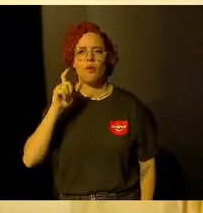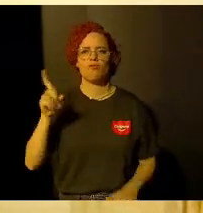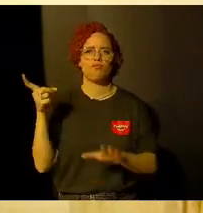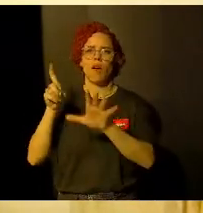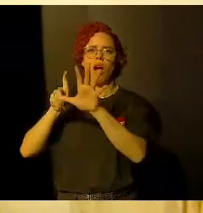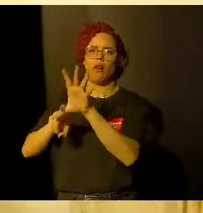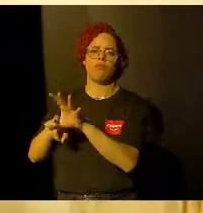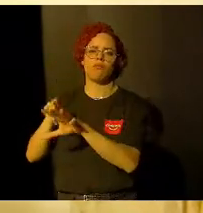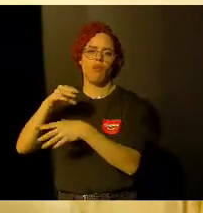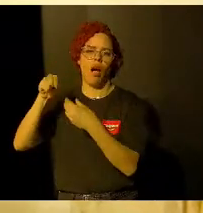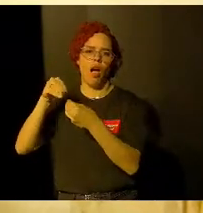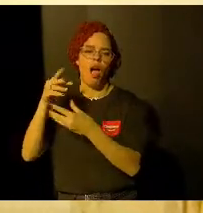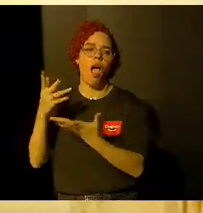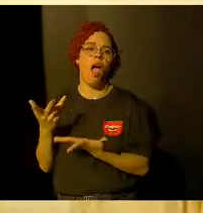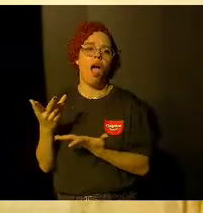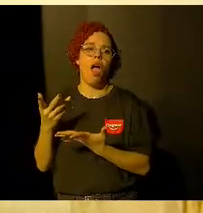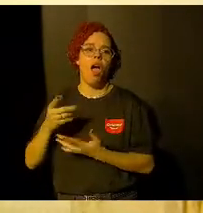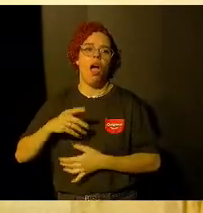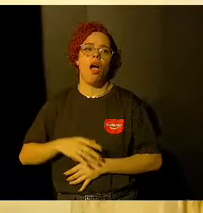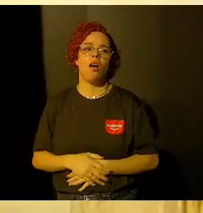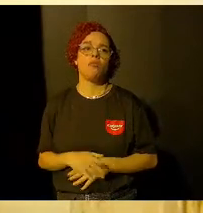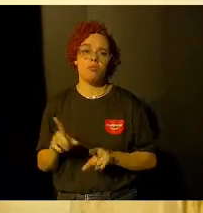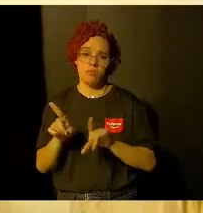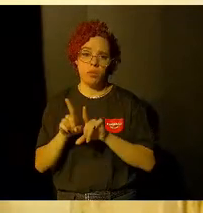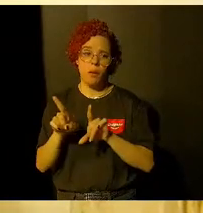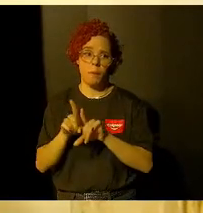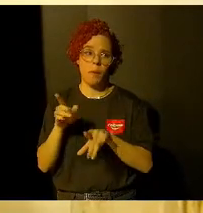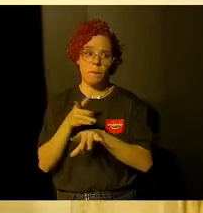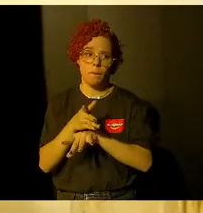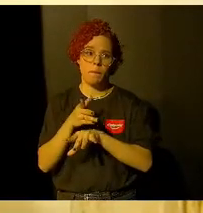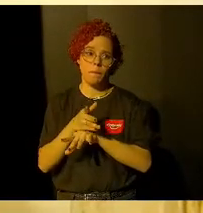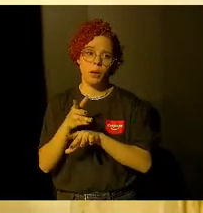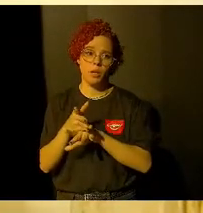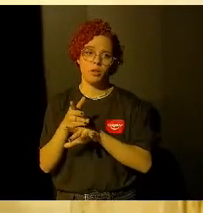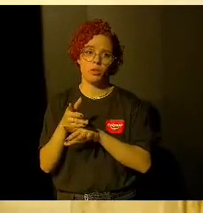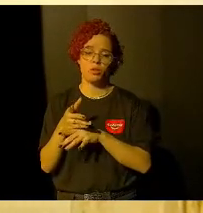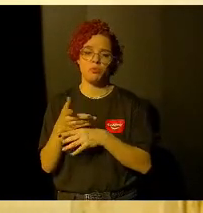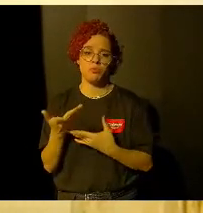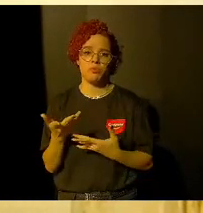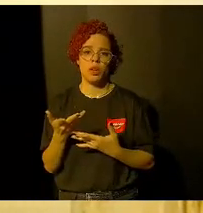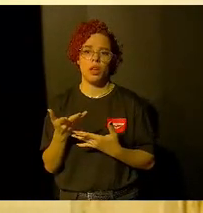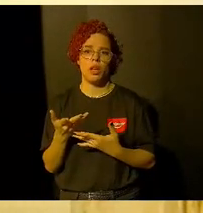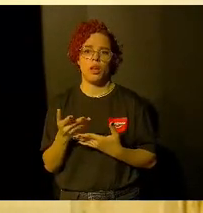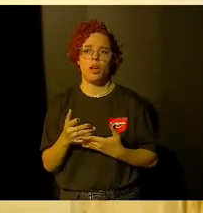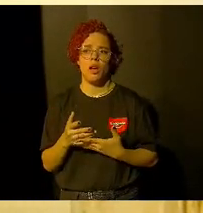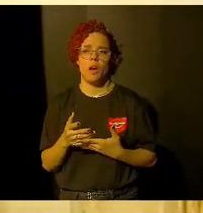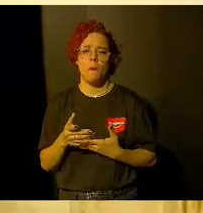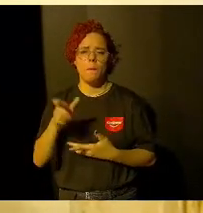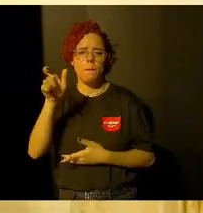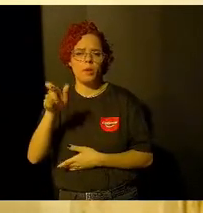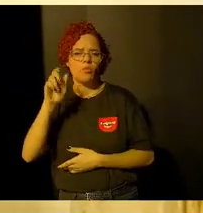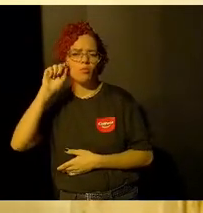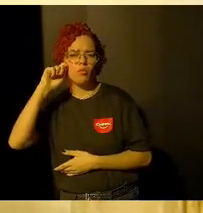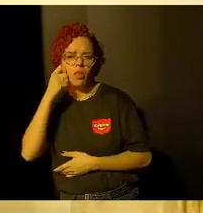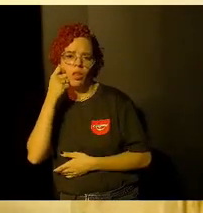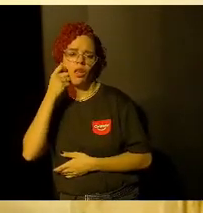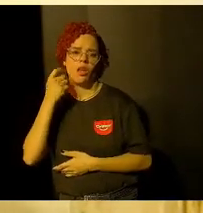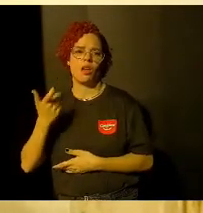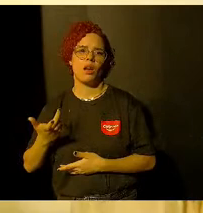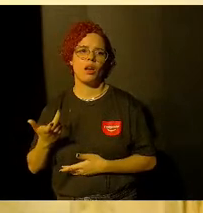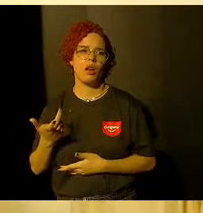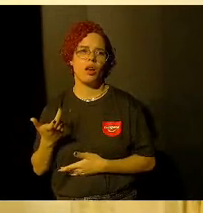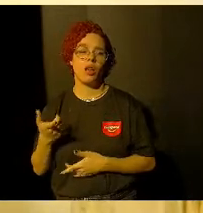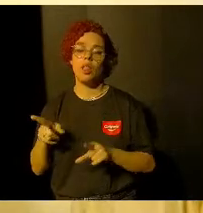isto também fez parte do projeto Colonial em Angola que parece ser um negro que consideravam ser um Negra assimilado